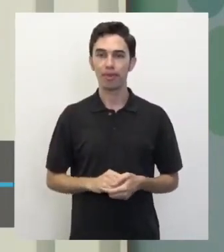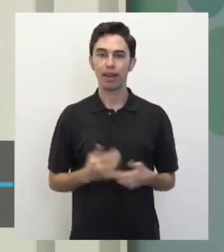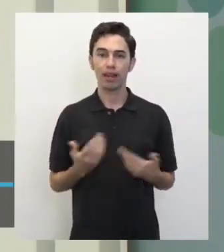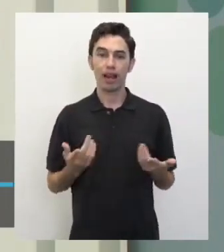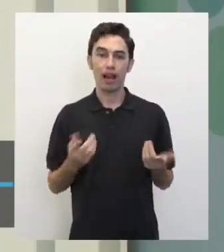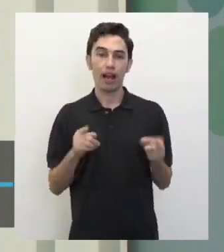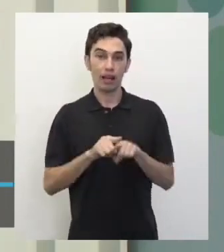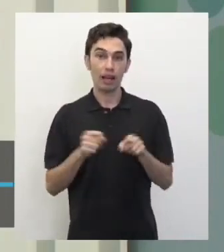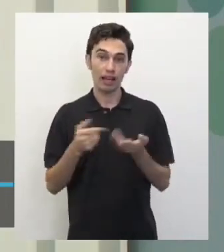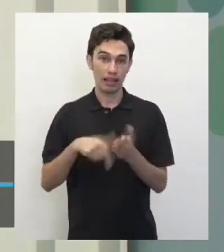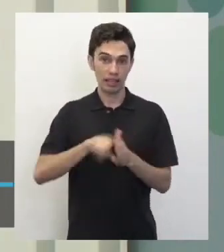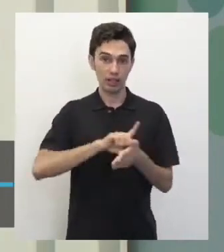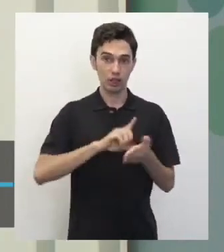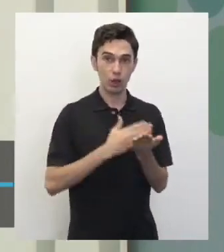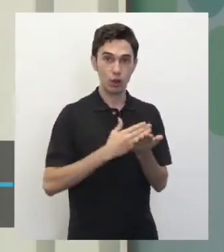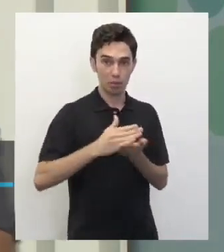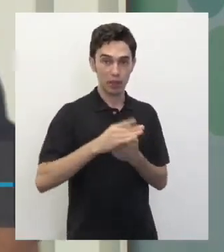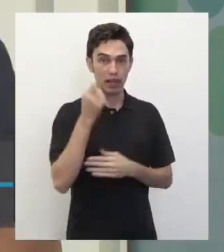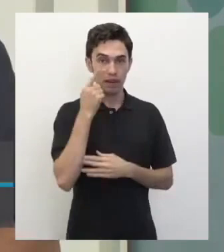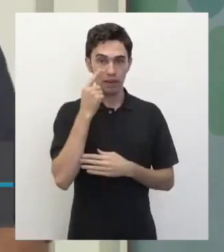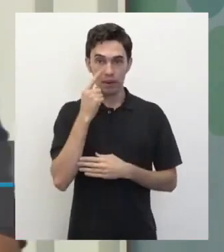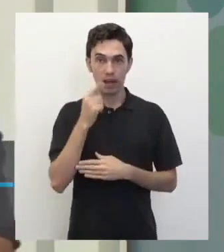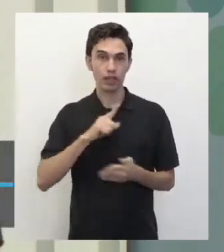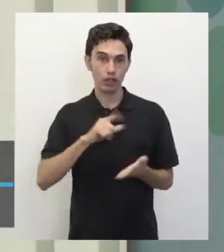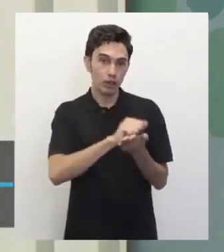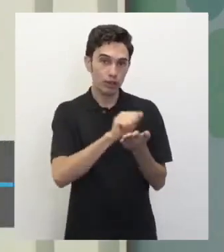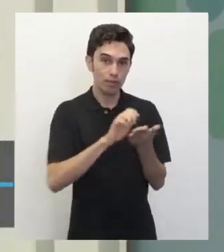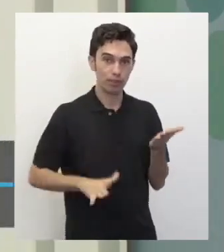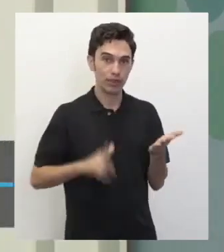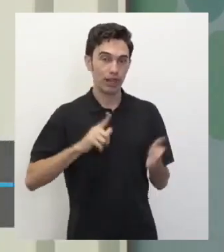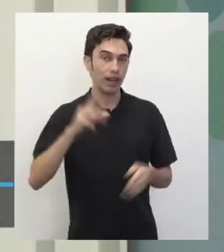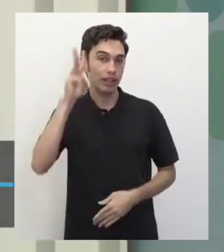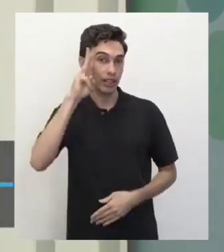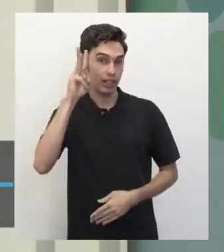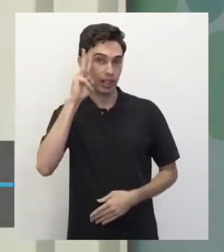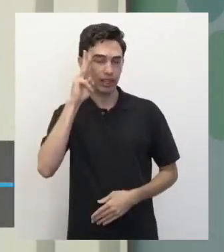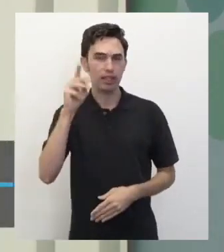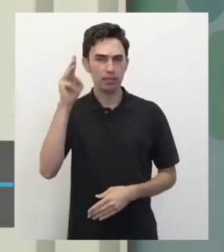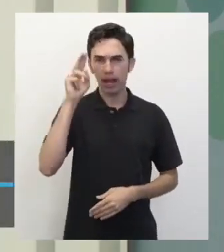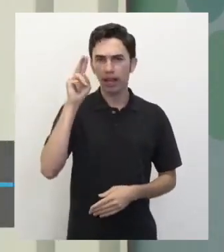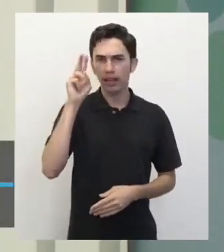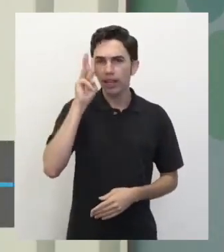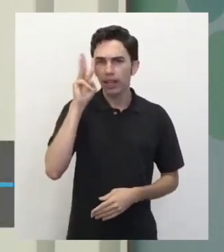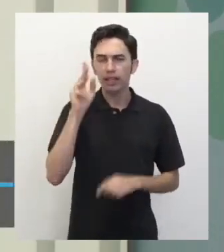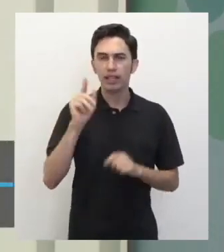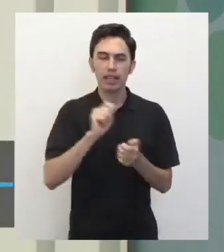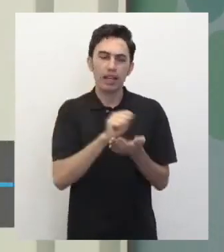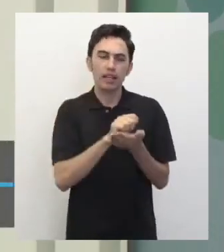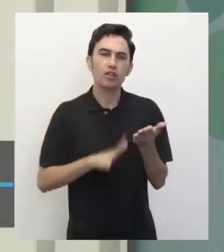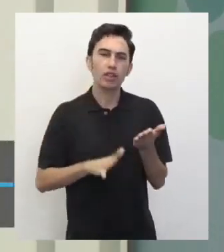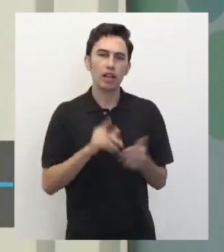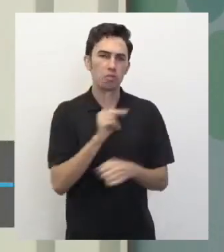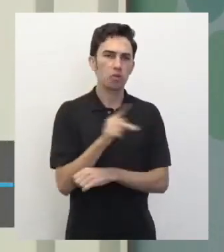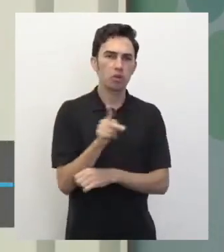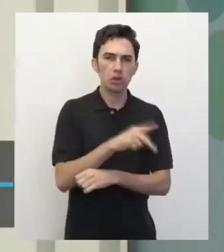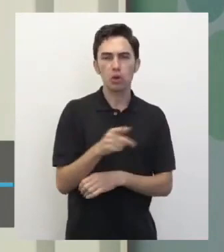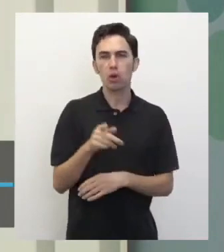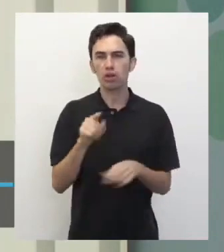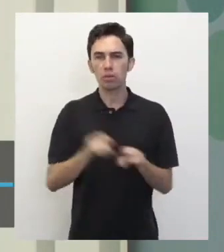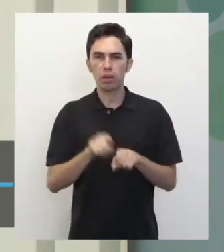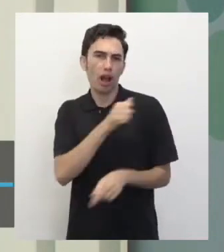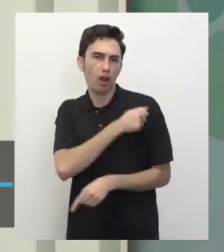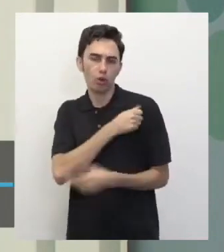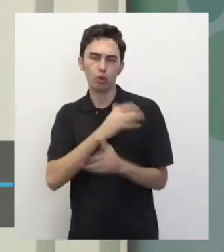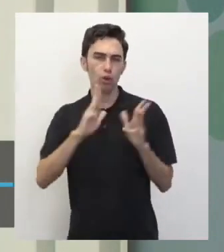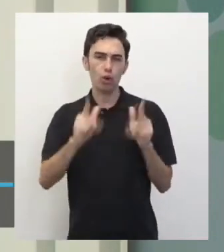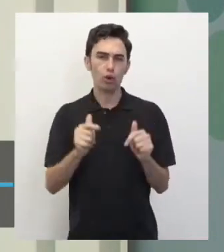com licença, deixamos uma tarefa para os alunos na terça-feira. Qual foi a tarefa? Alunos, professores, né, todo mundo que quisesse entrar em contato conosco,